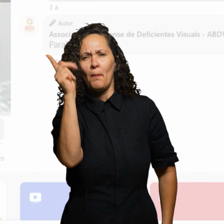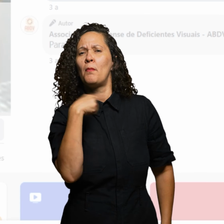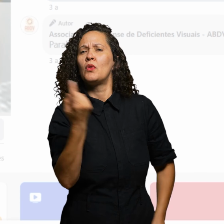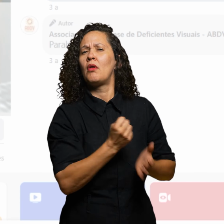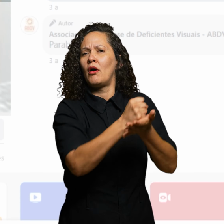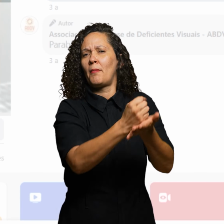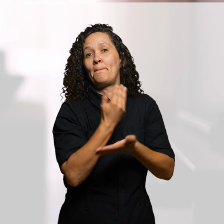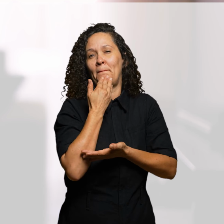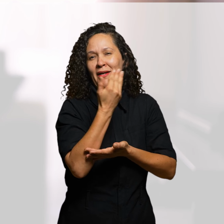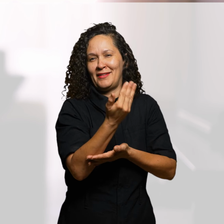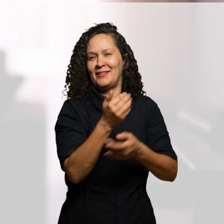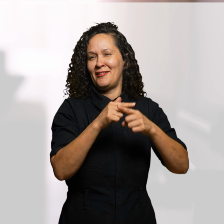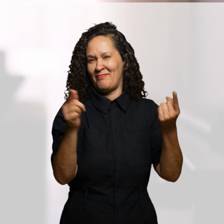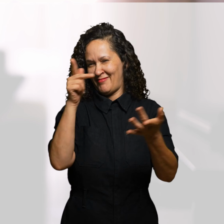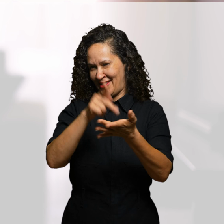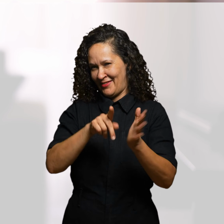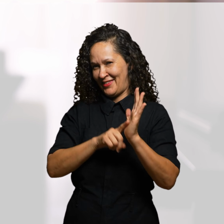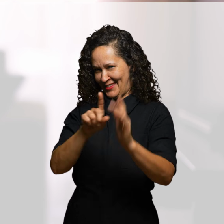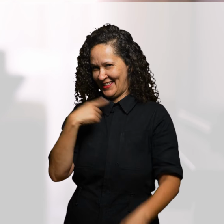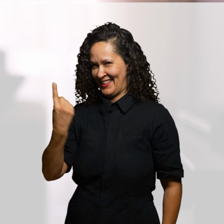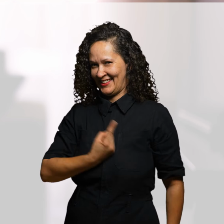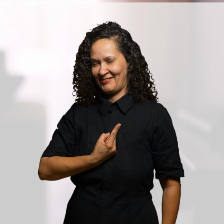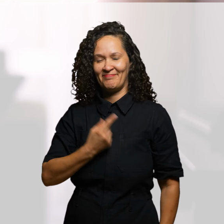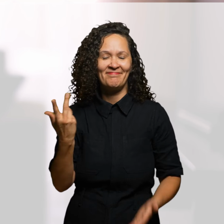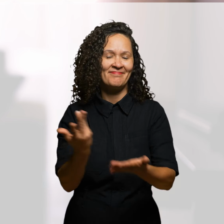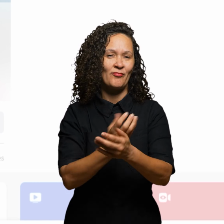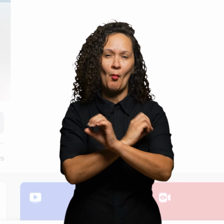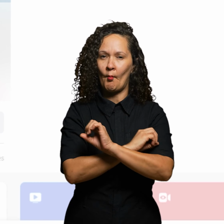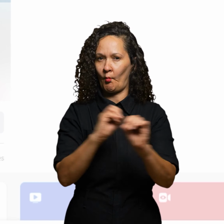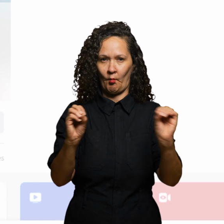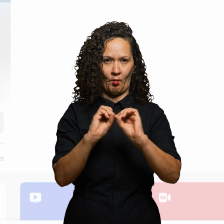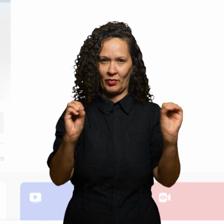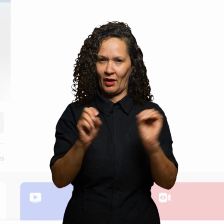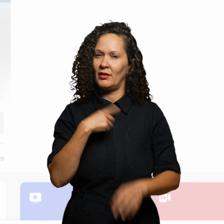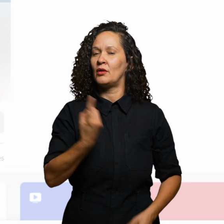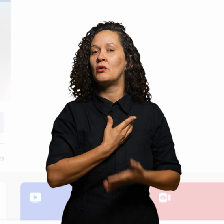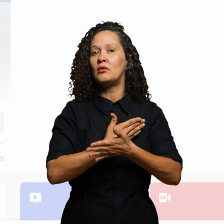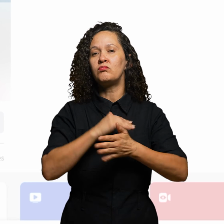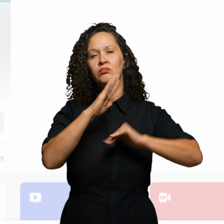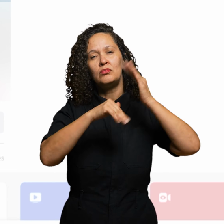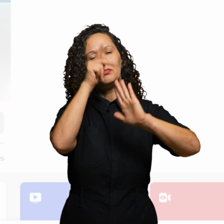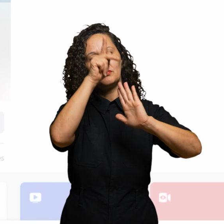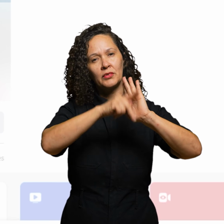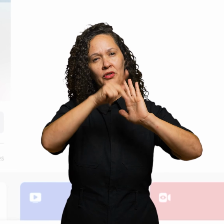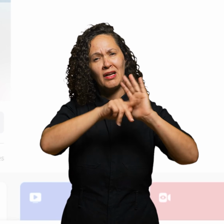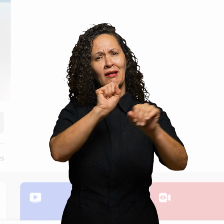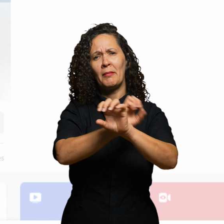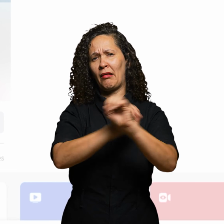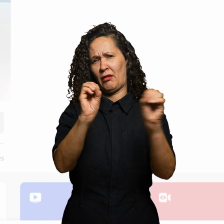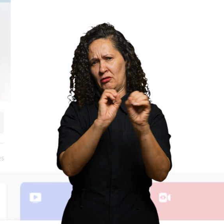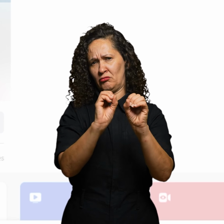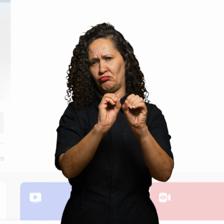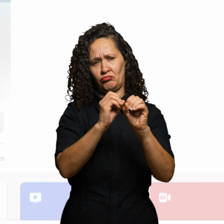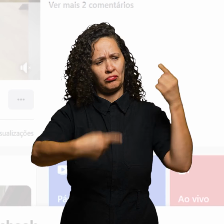apoio, mas na hora do pega pra capar, não acontece, né? A gente começou a desenvolver projetos sem esperar muito